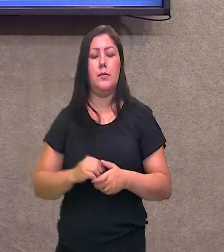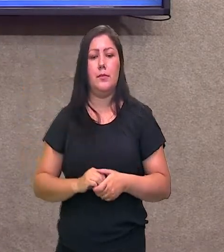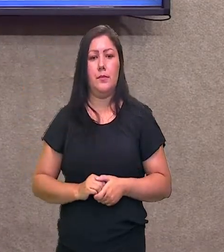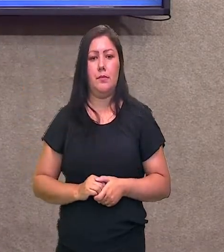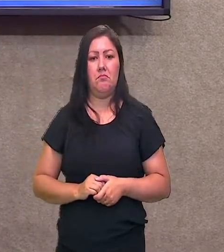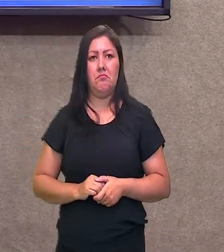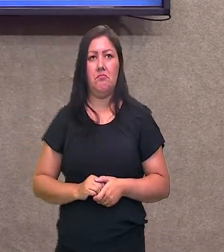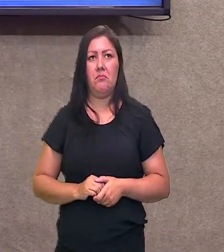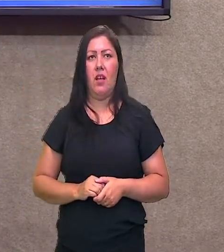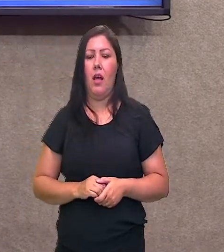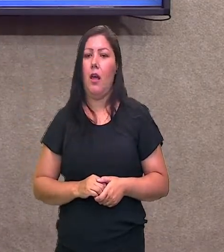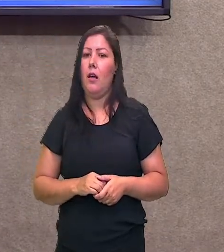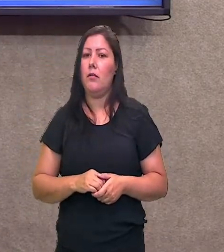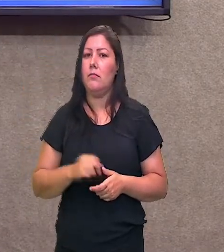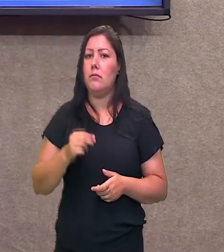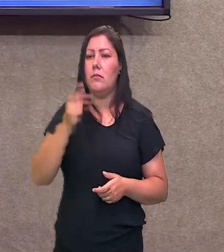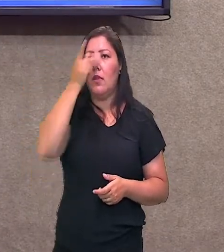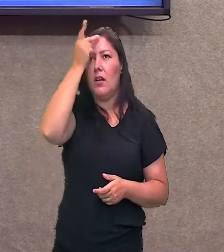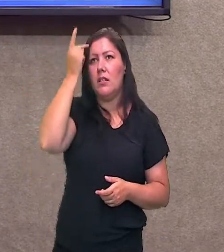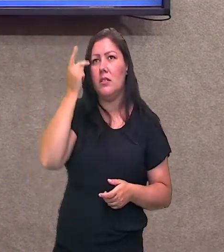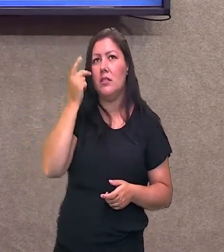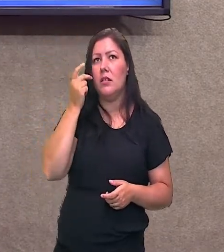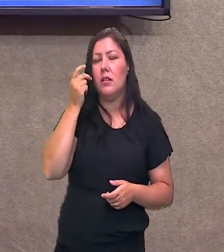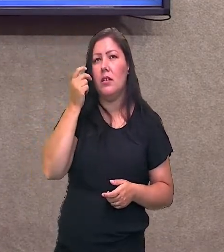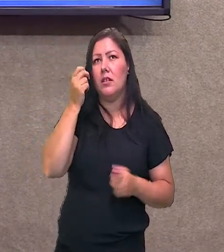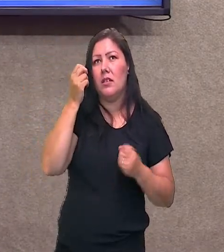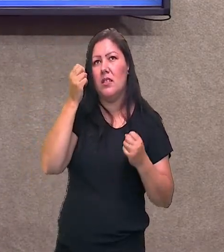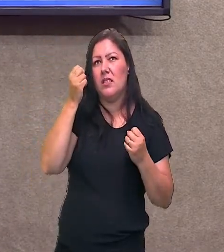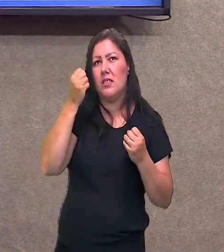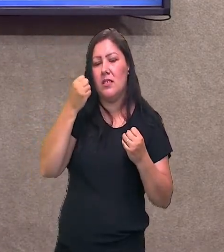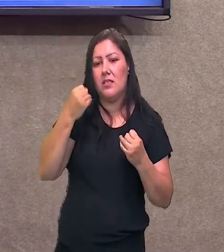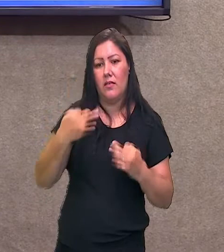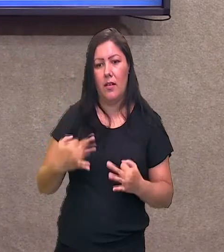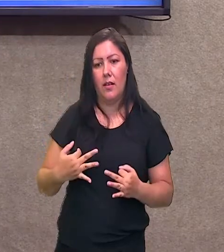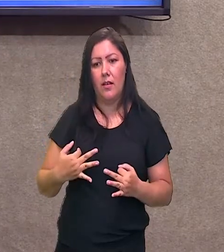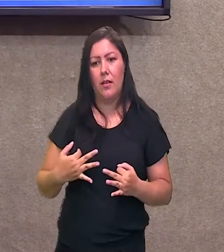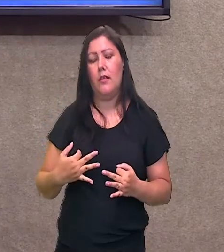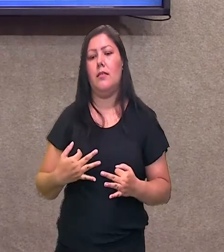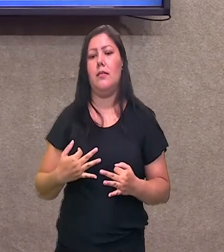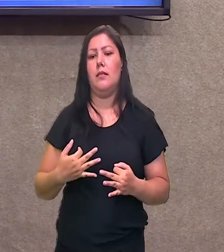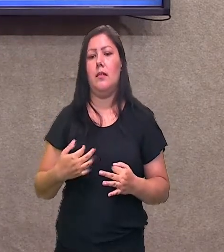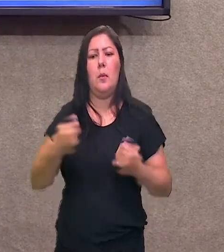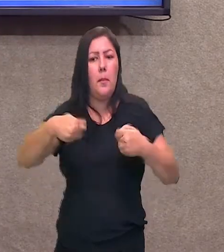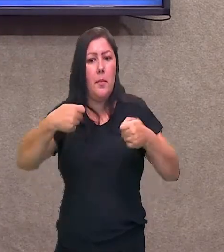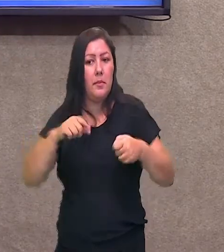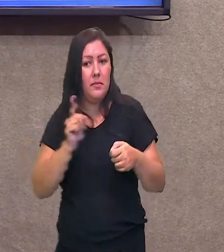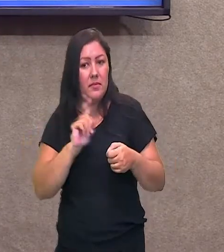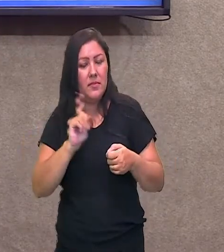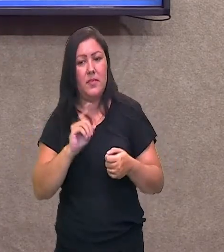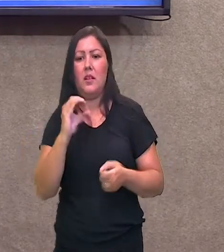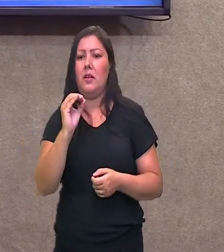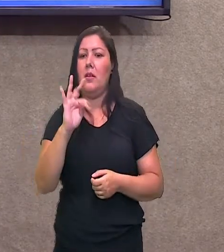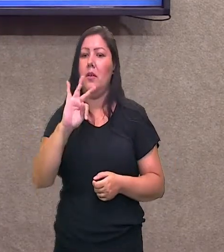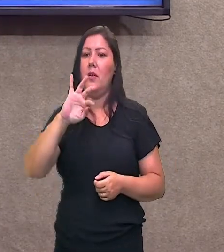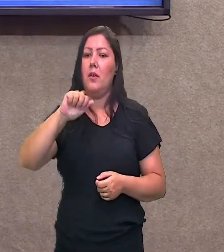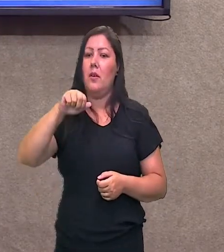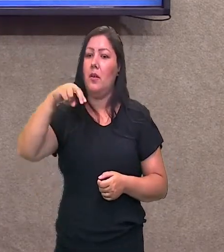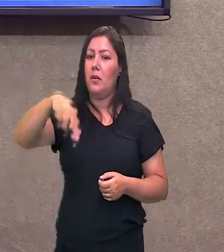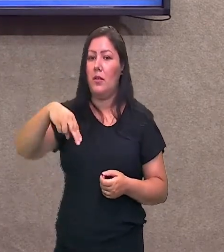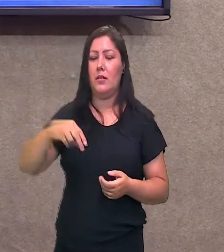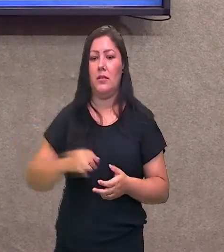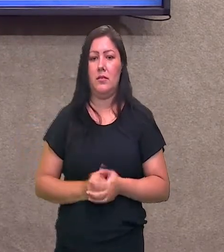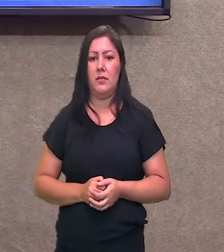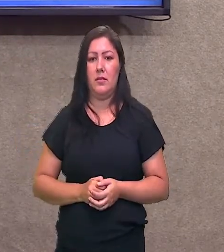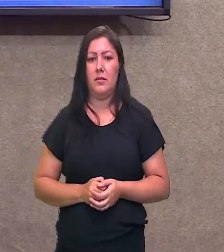OTAN, porque a OTAN era quem defendia os países capitalistas. Se